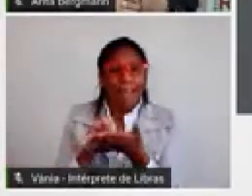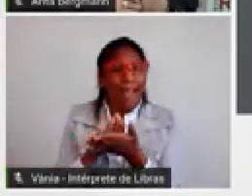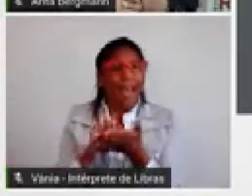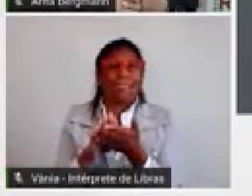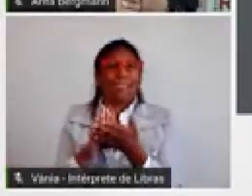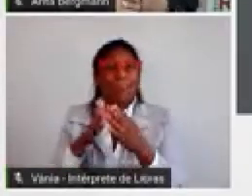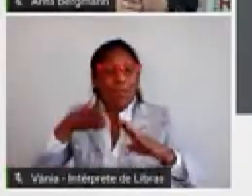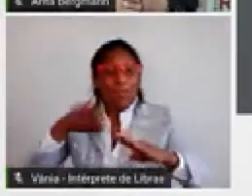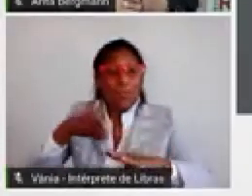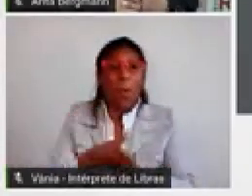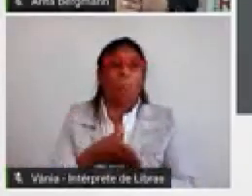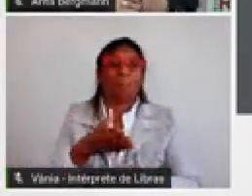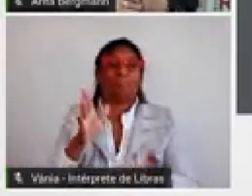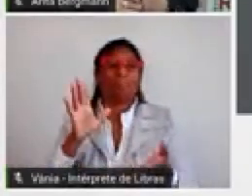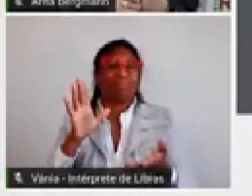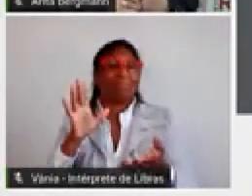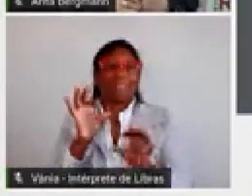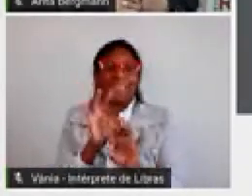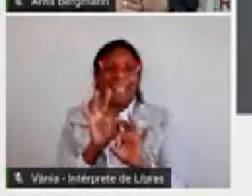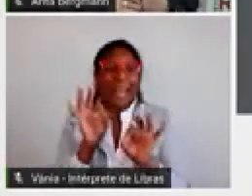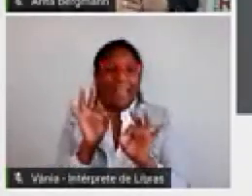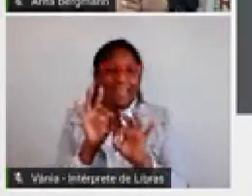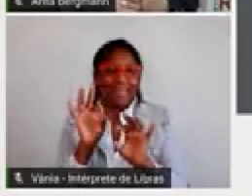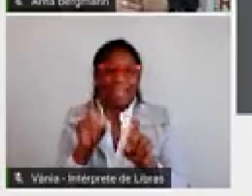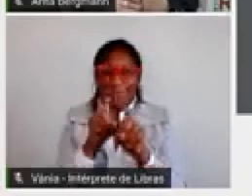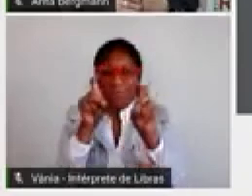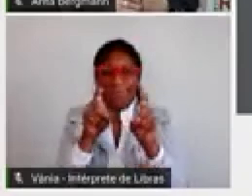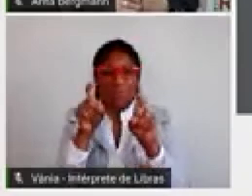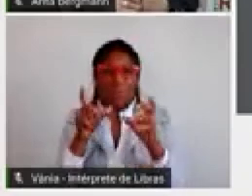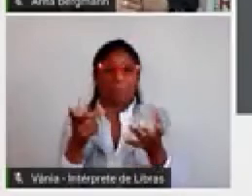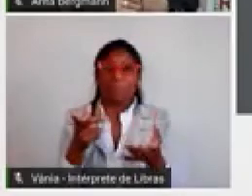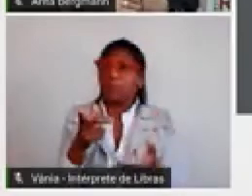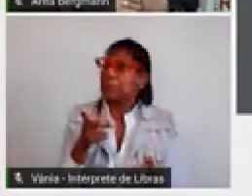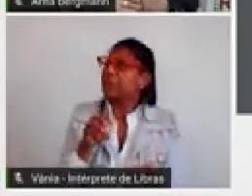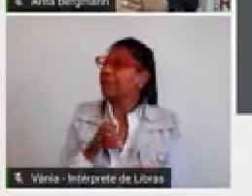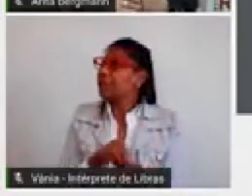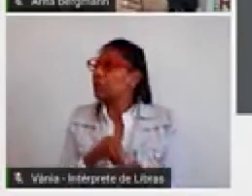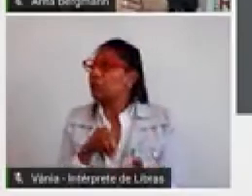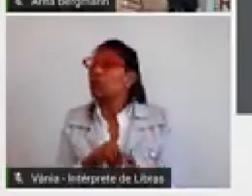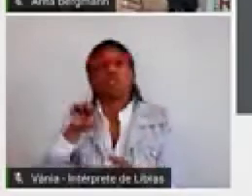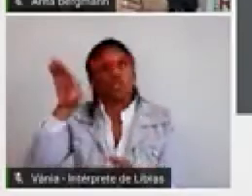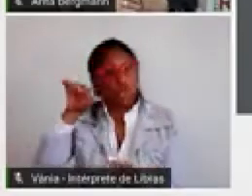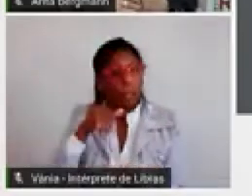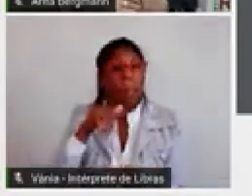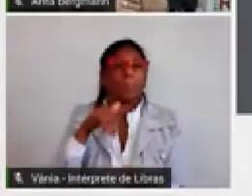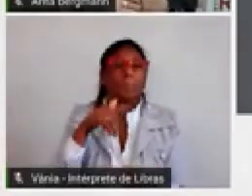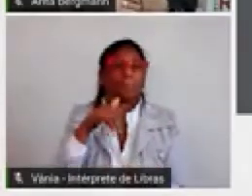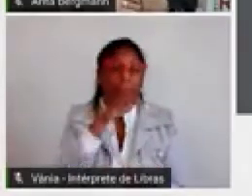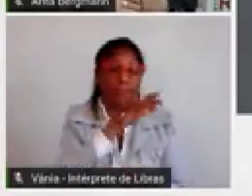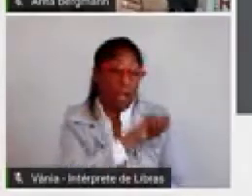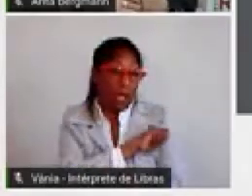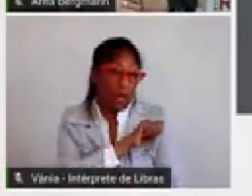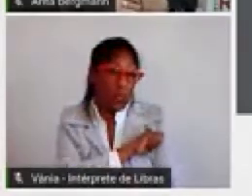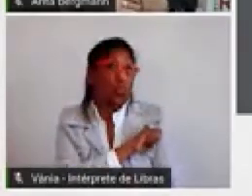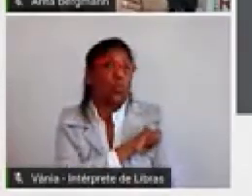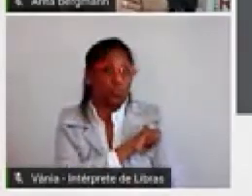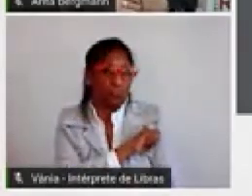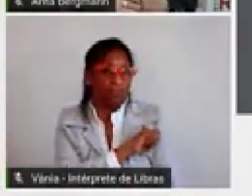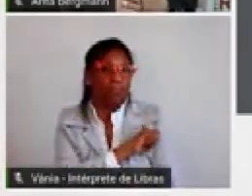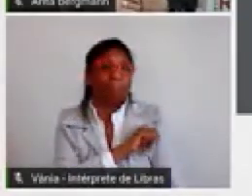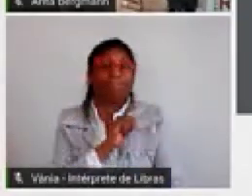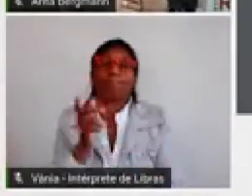online e as dificuldades mais detectadas pelos professores. Então, eles se encarregarão aí do chamamento